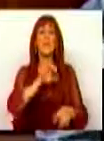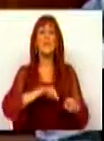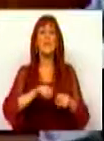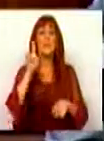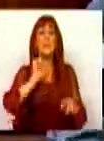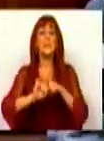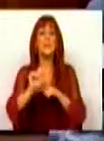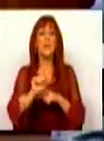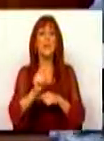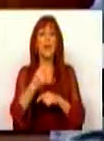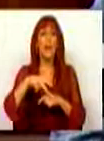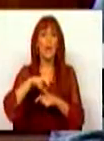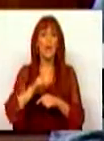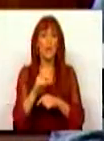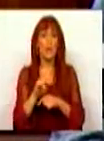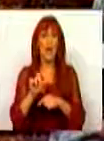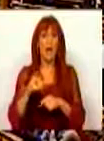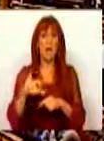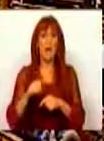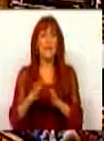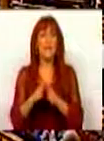Senhora deputada Antónia Almeida Santos,